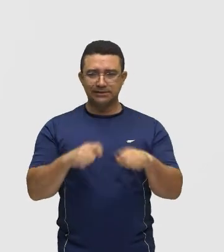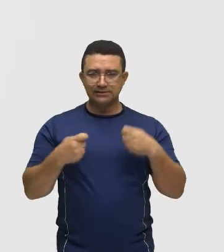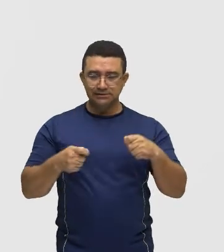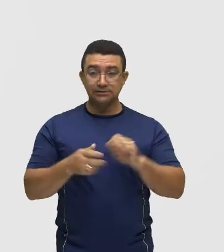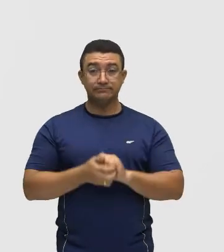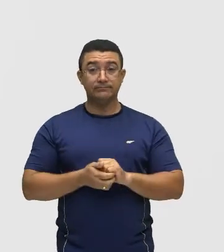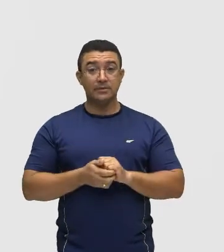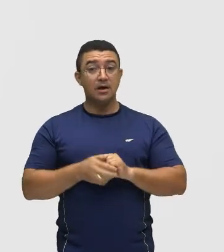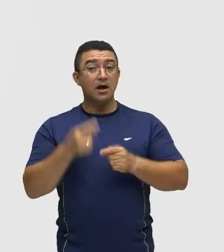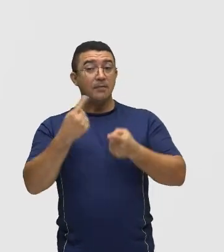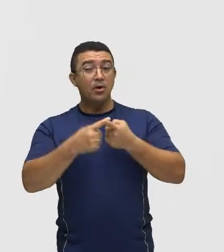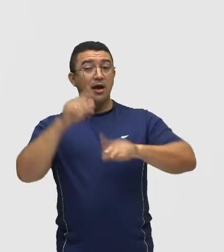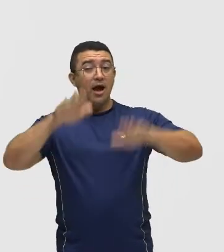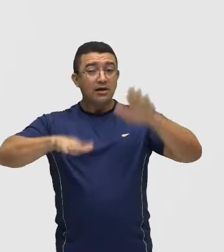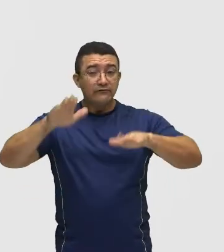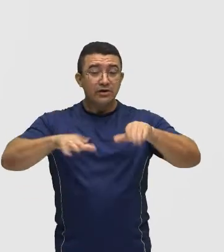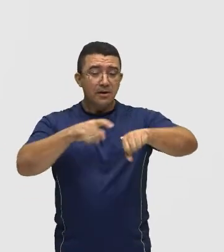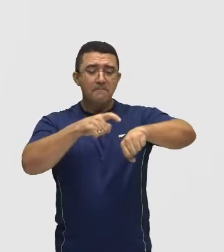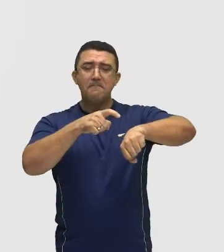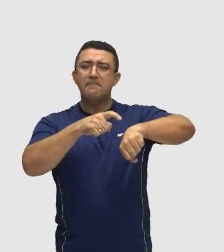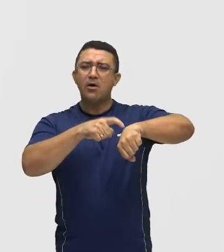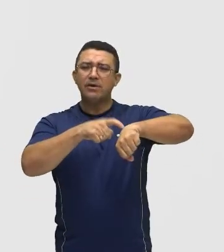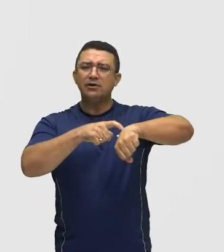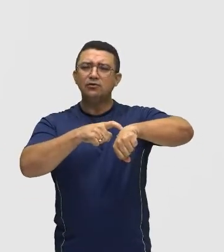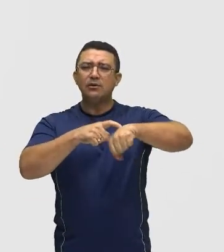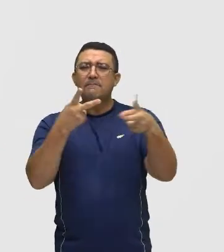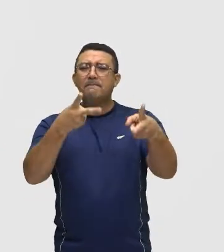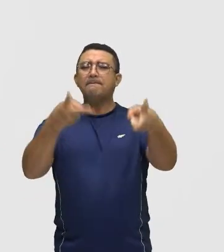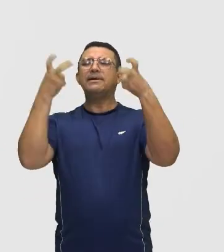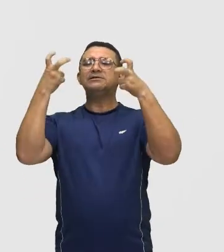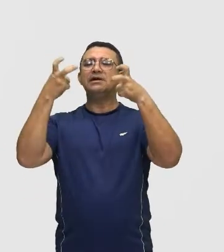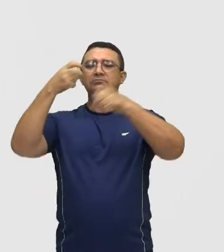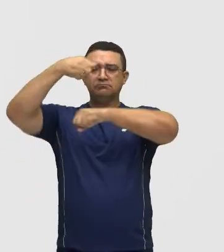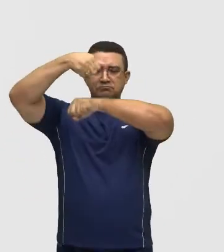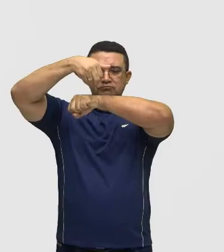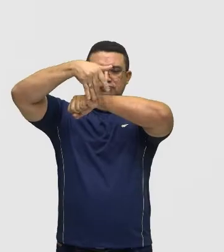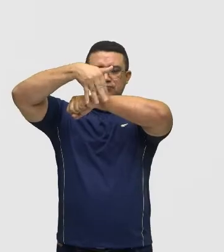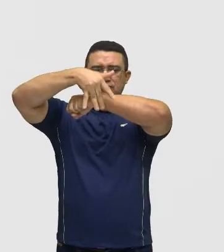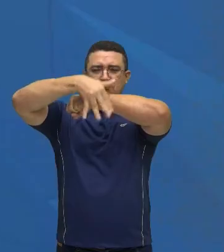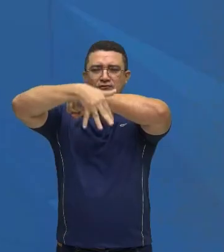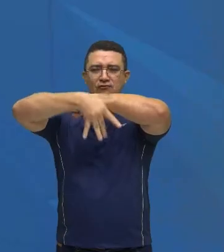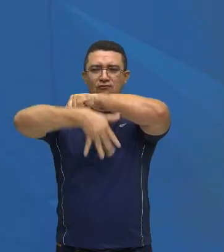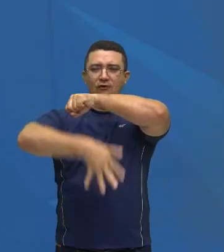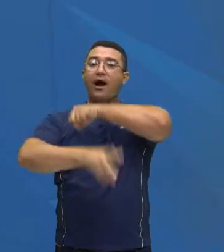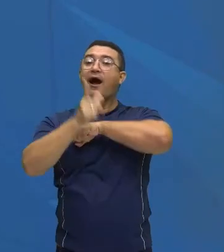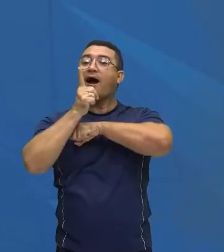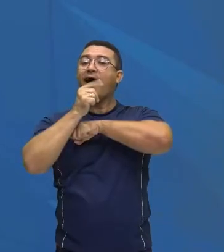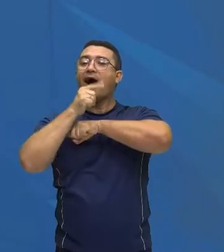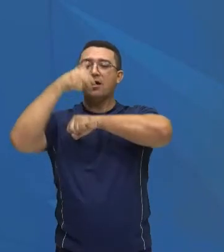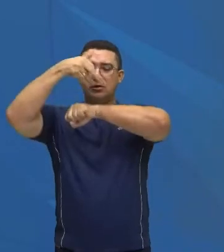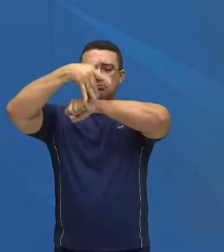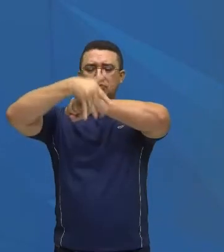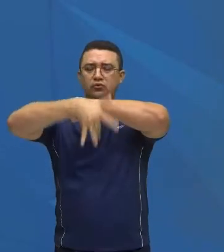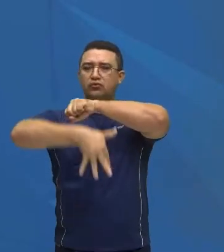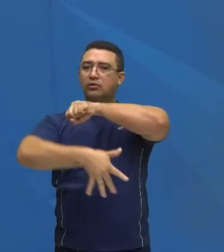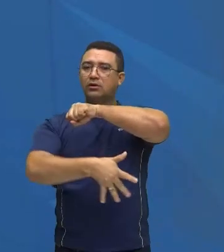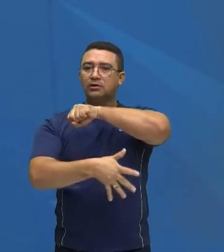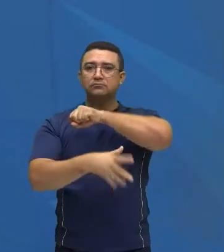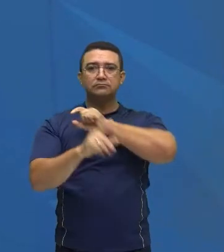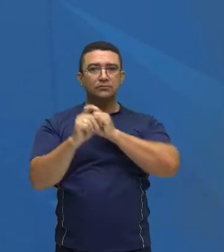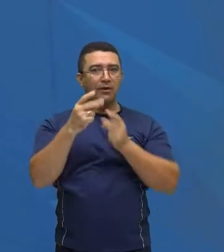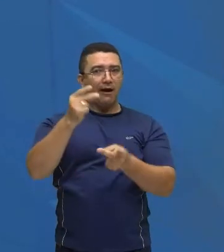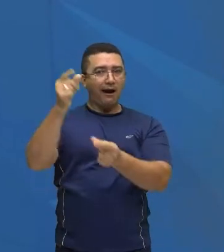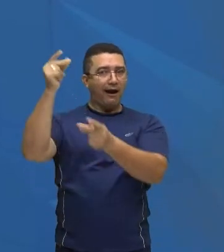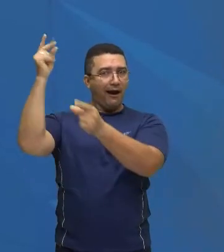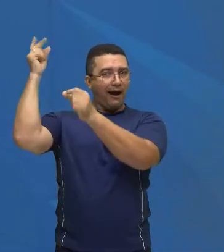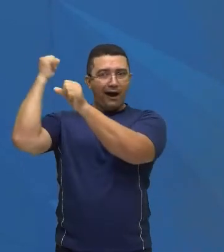no momento em que a gente percebe ali a cachoeira, normalmente aquela formação, aquela cachoeira, ela está ali há milhares e milhares de